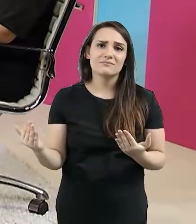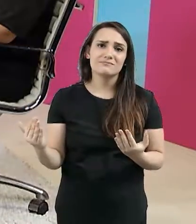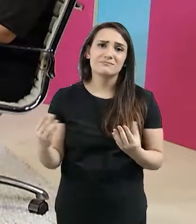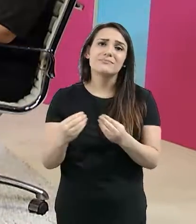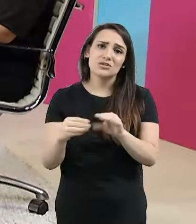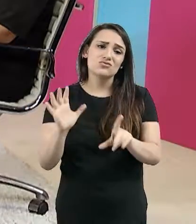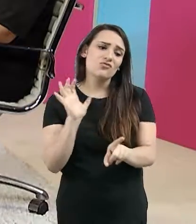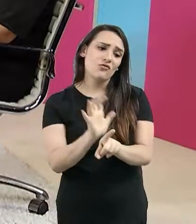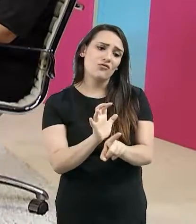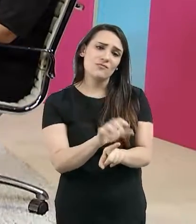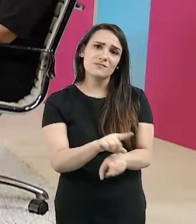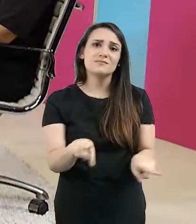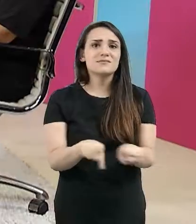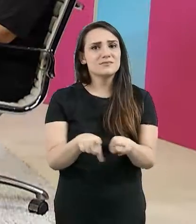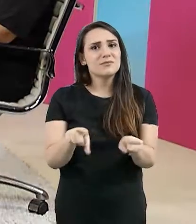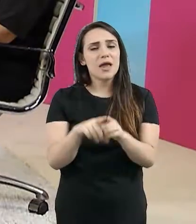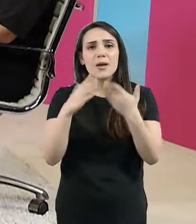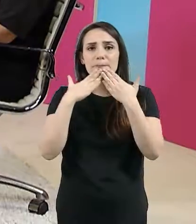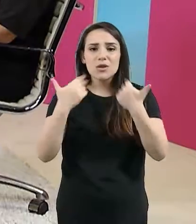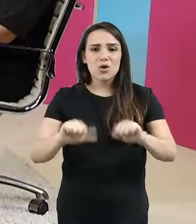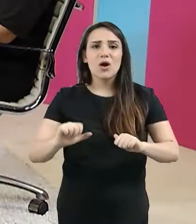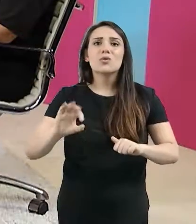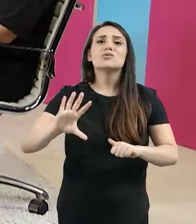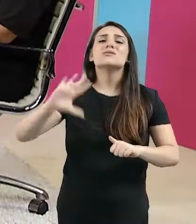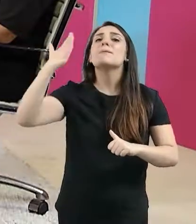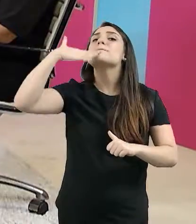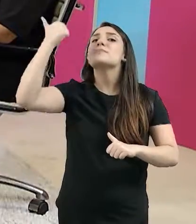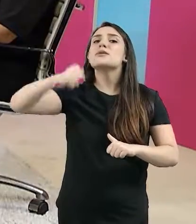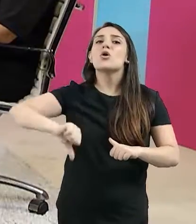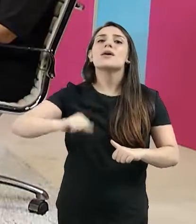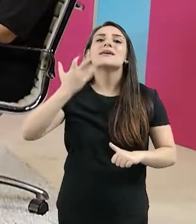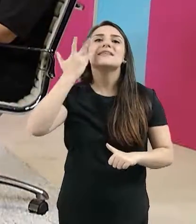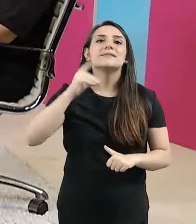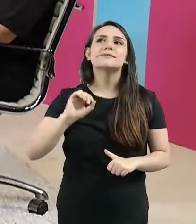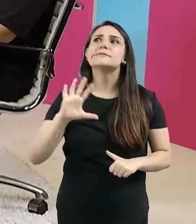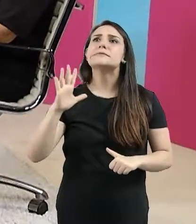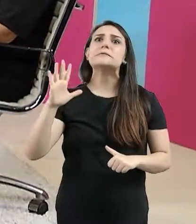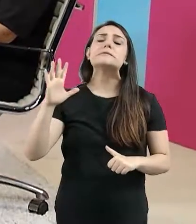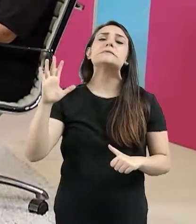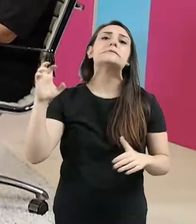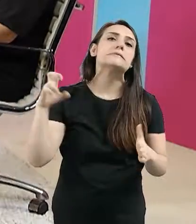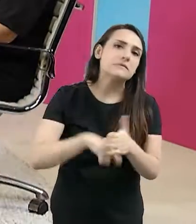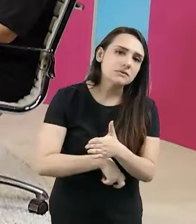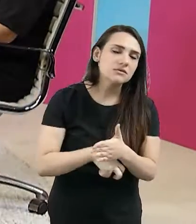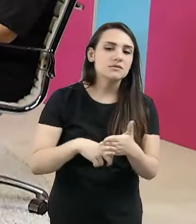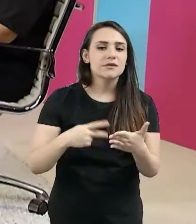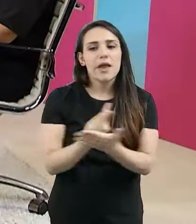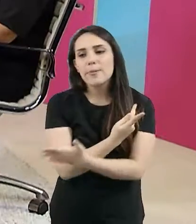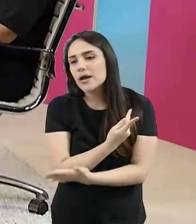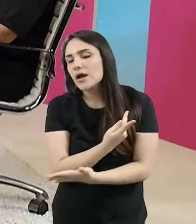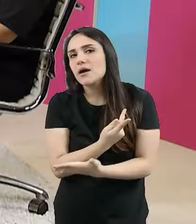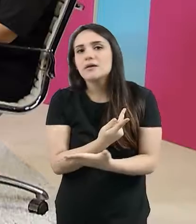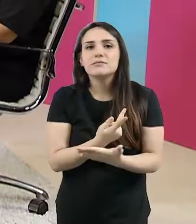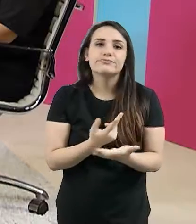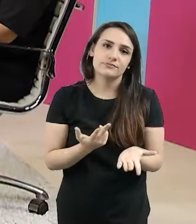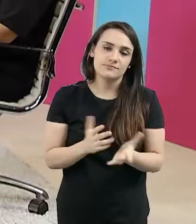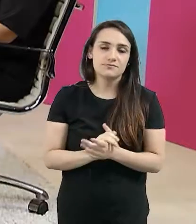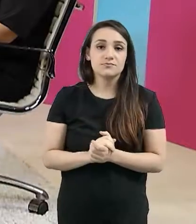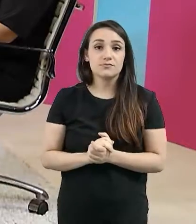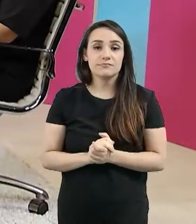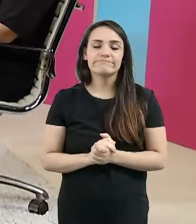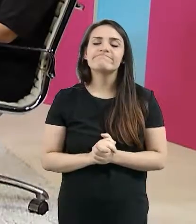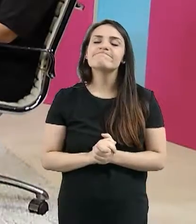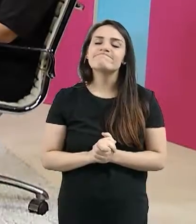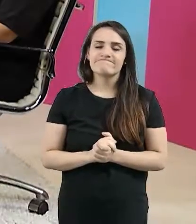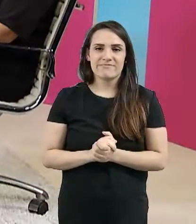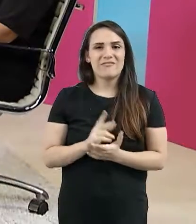acidentes domésticos com crianças. E tem agravantes aí também nesse fato isolamento, porque nós estamos muito mais em